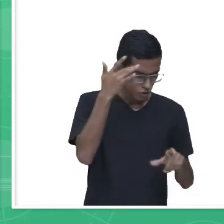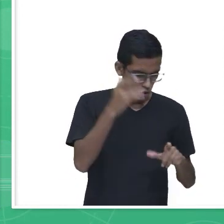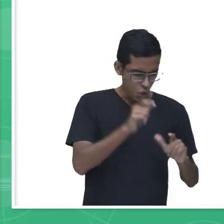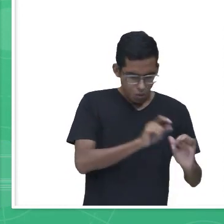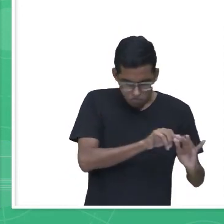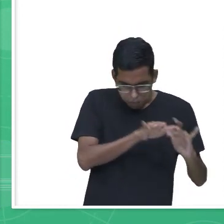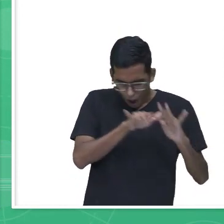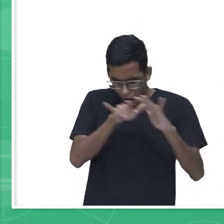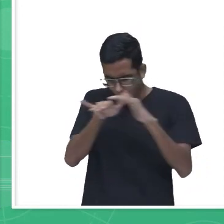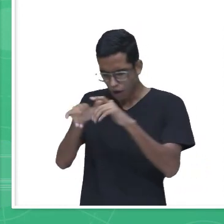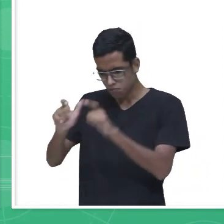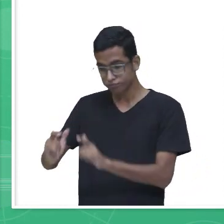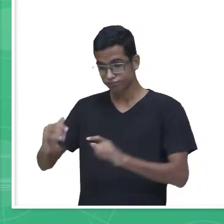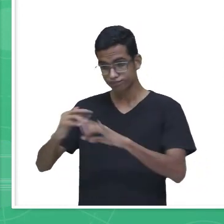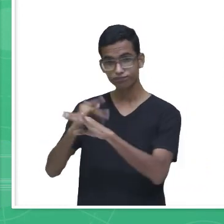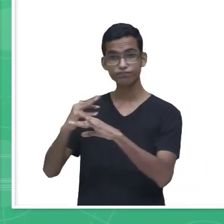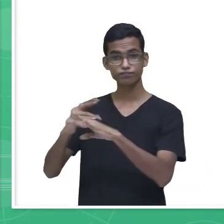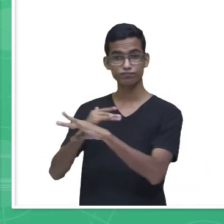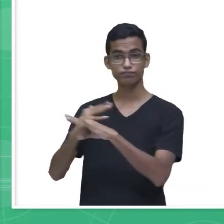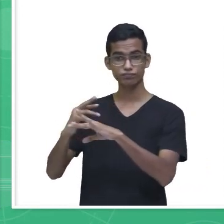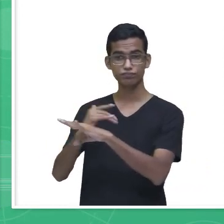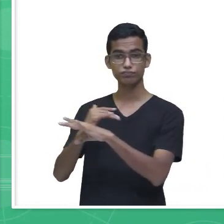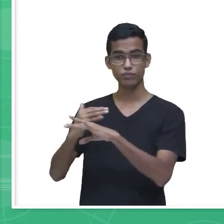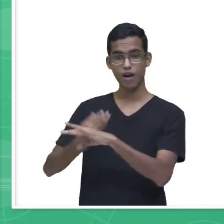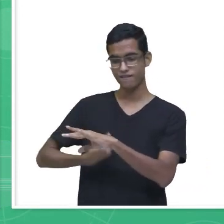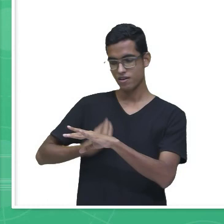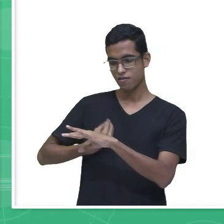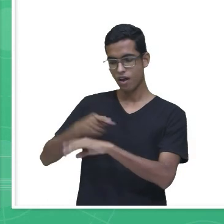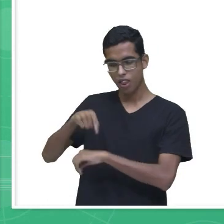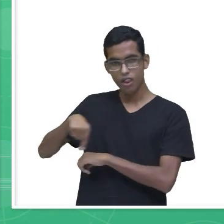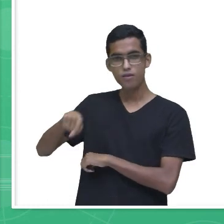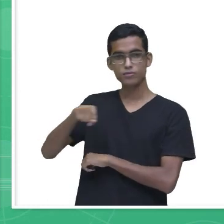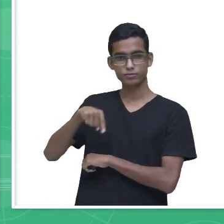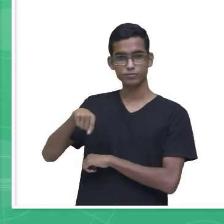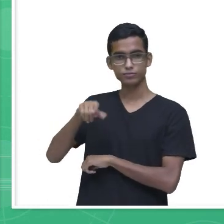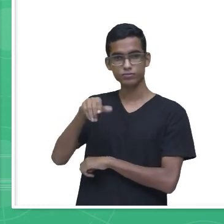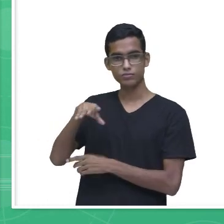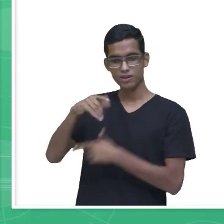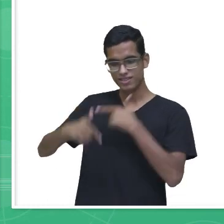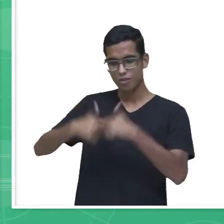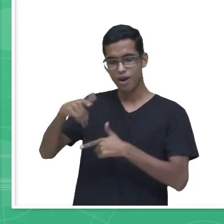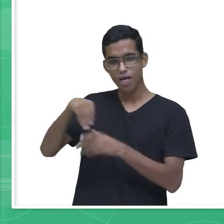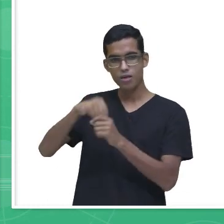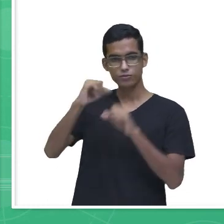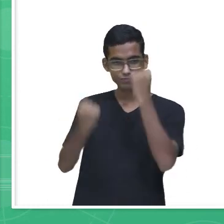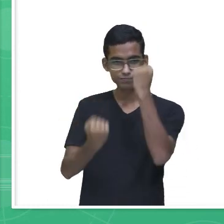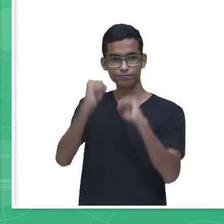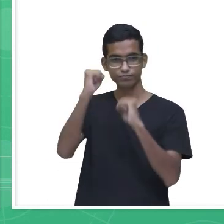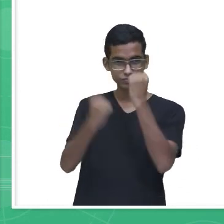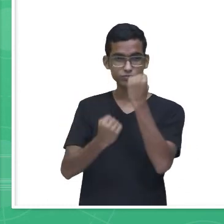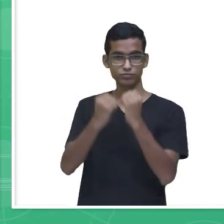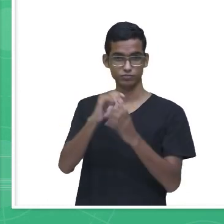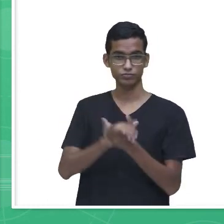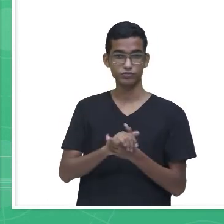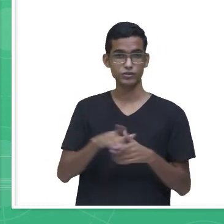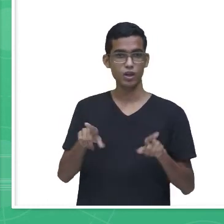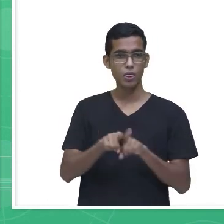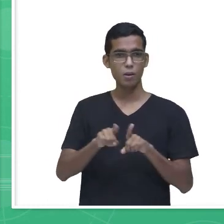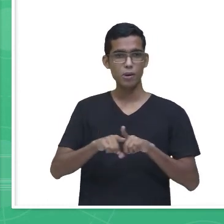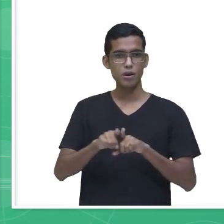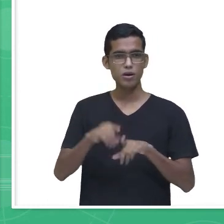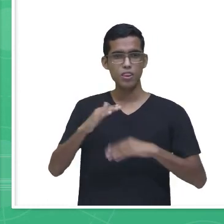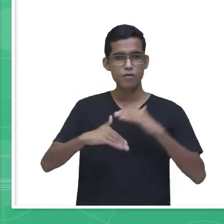mais mecanizado, então, utilizando cada vez menos a mão de obra humana. E houve, então, já que tem uma maior